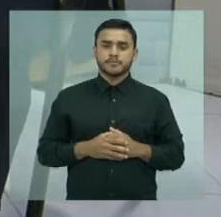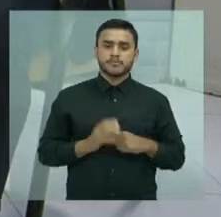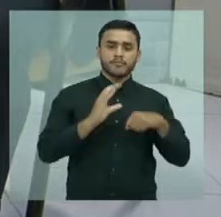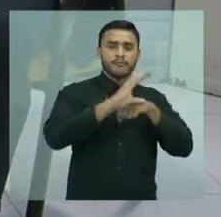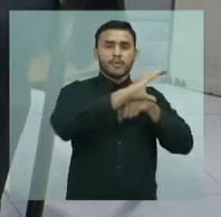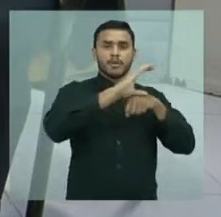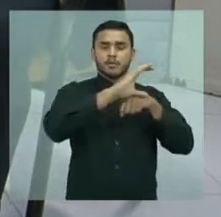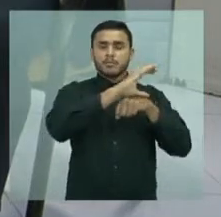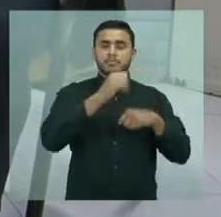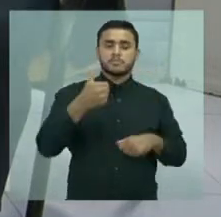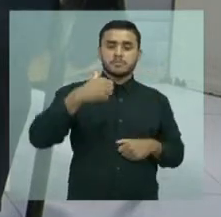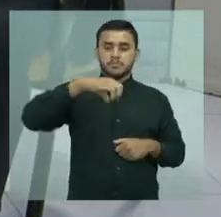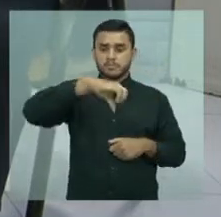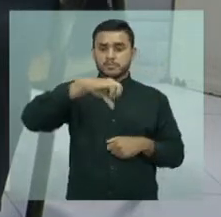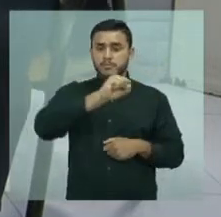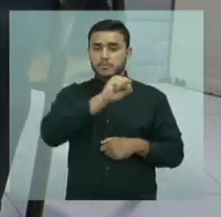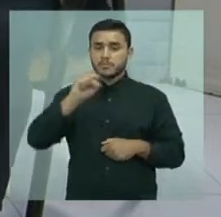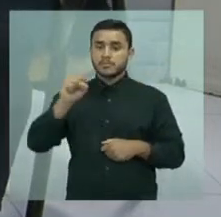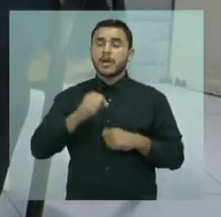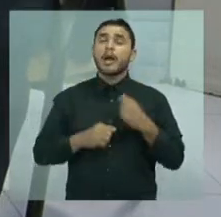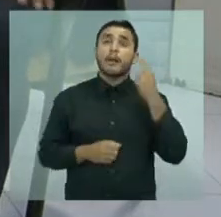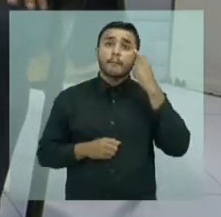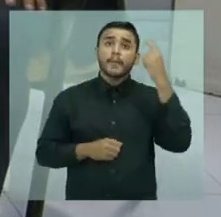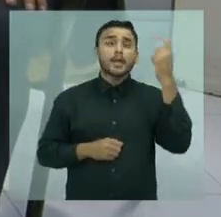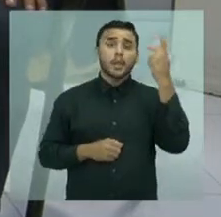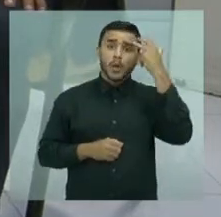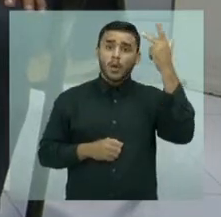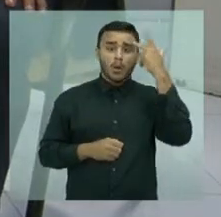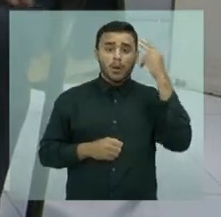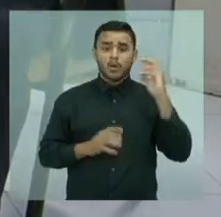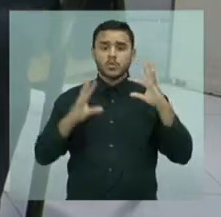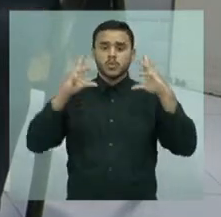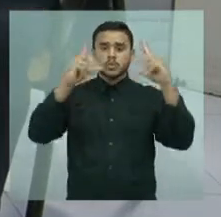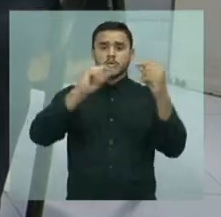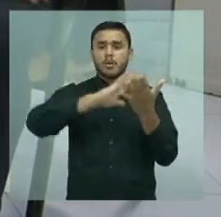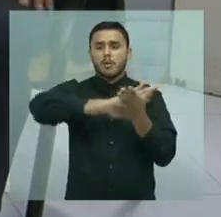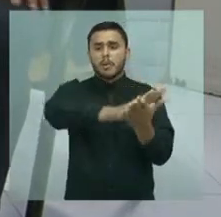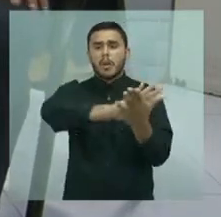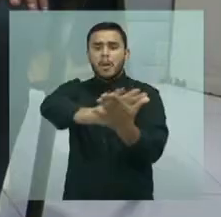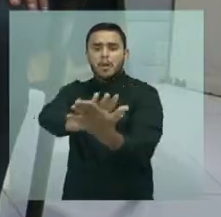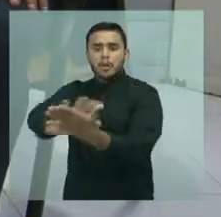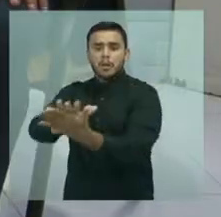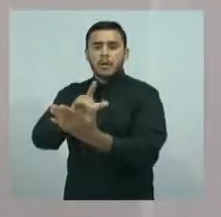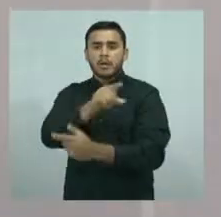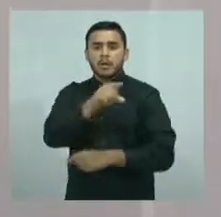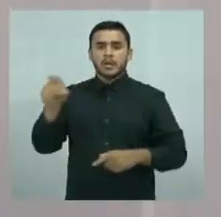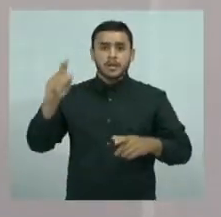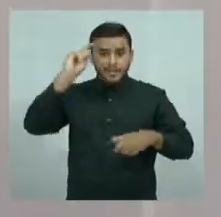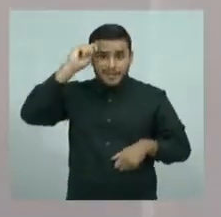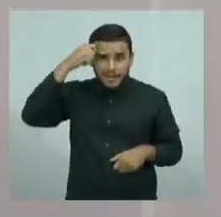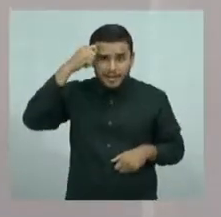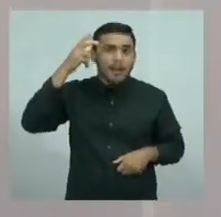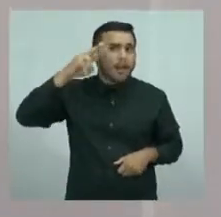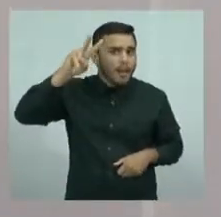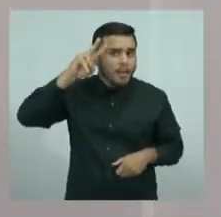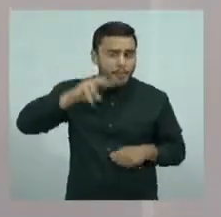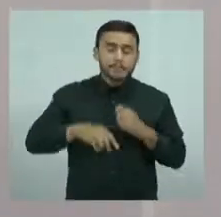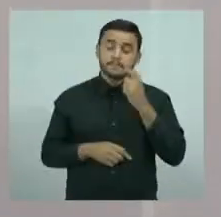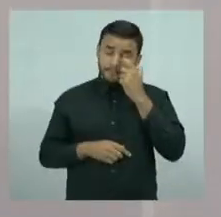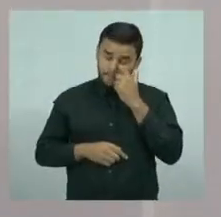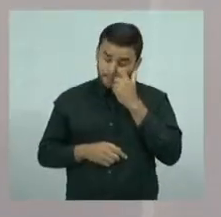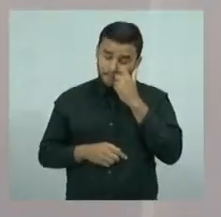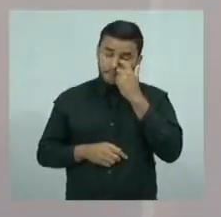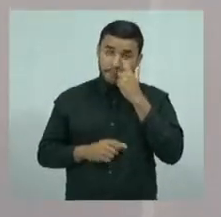de 88, pasme, as pessoas achavam normal ser intolerante com relação aos negros. Só deixou de